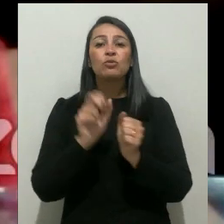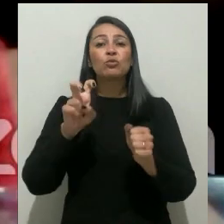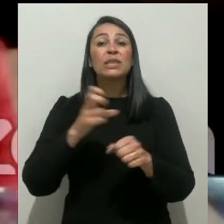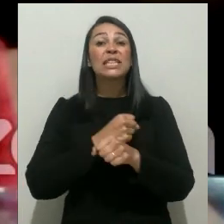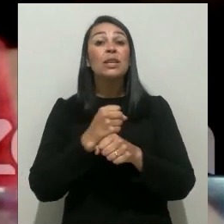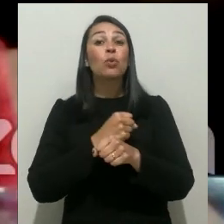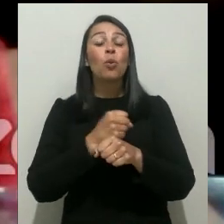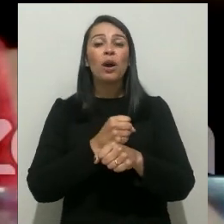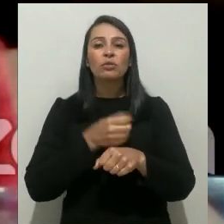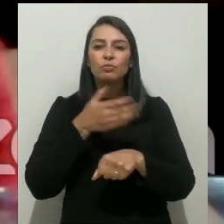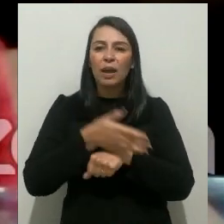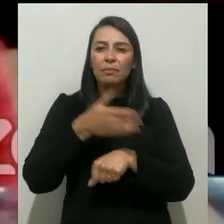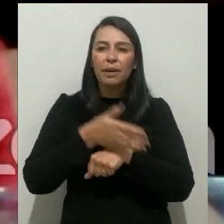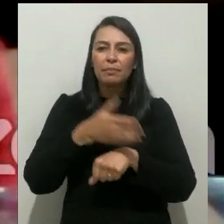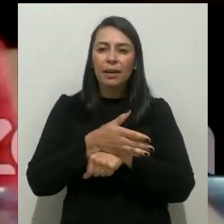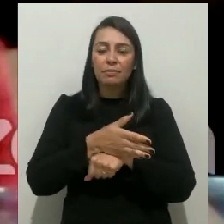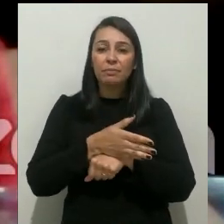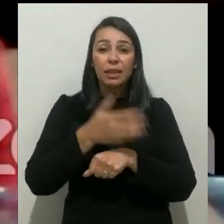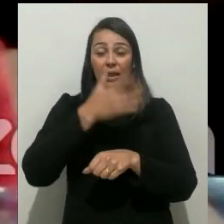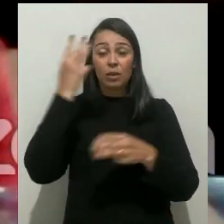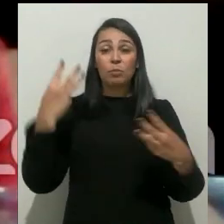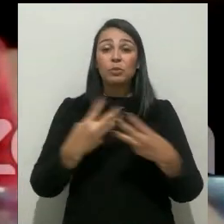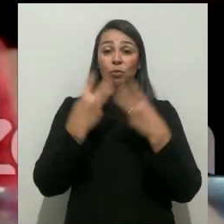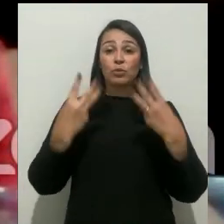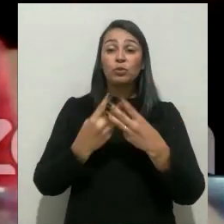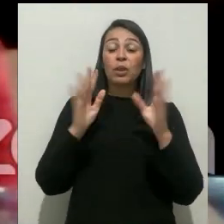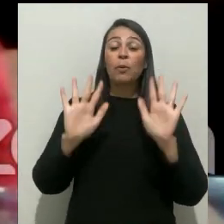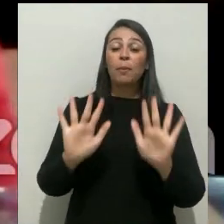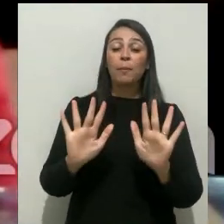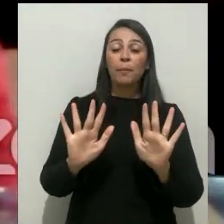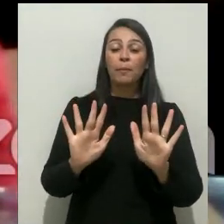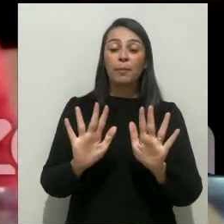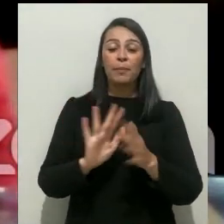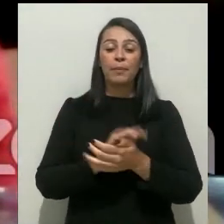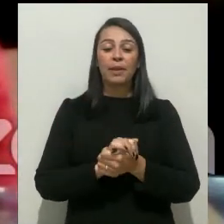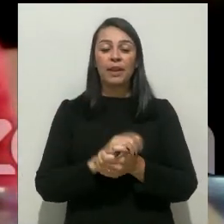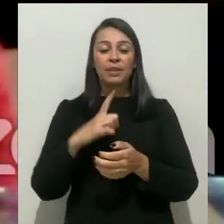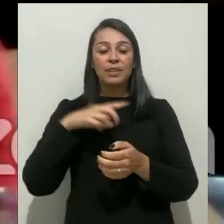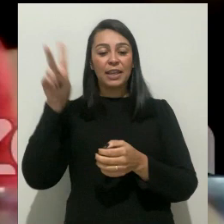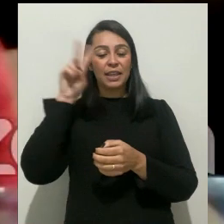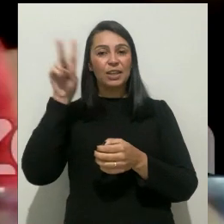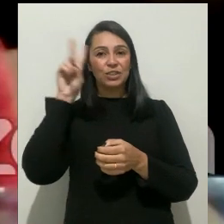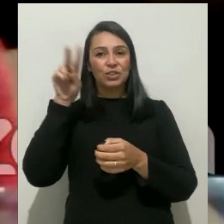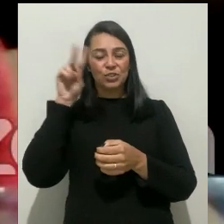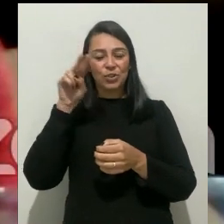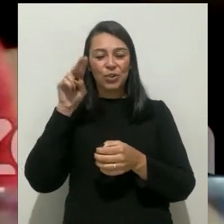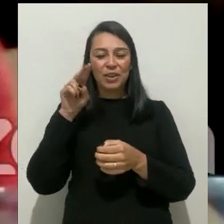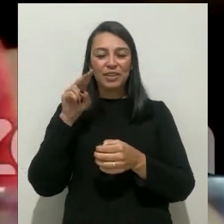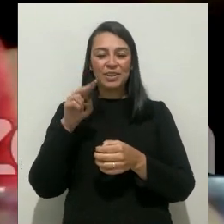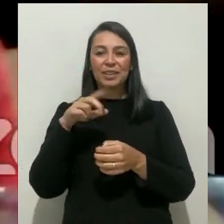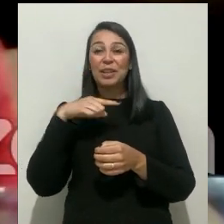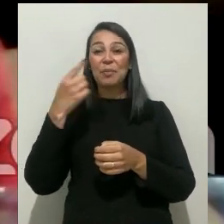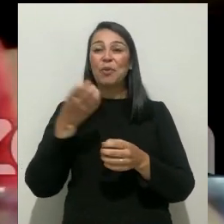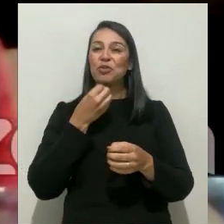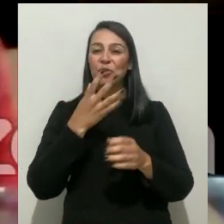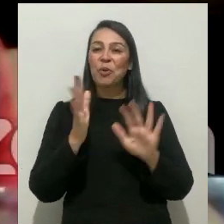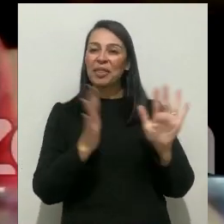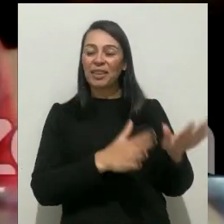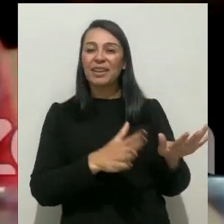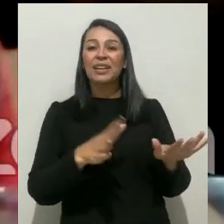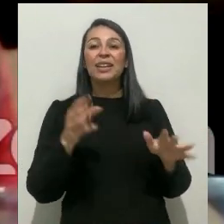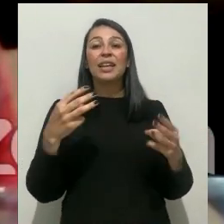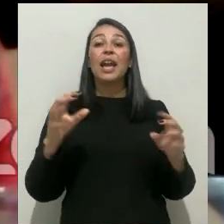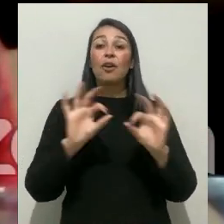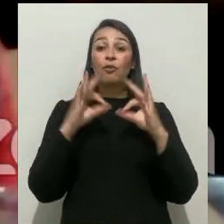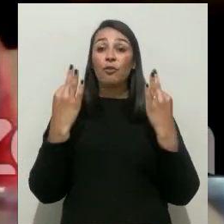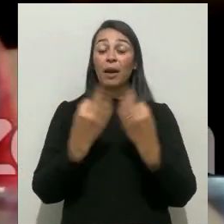5 anos seguidos. Ele era judeu, mas aí, Érica, olha só a história lá do pessoal lá do IFAM. Ele era